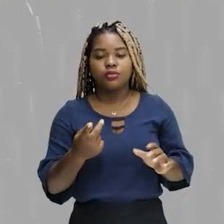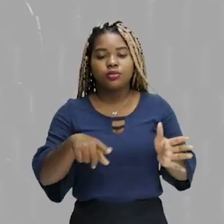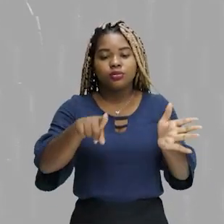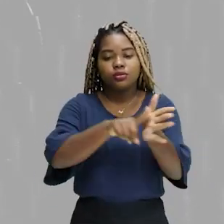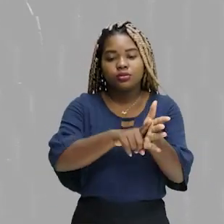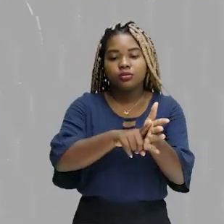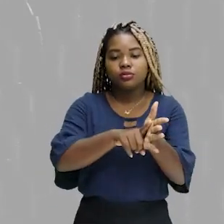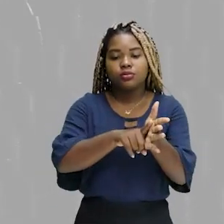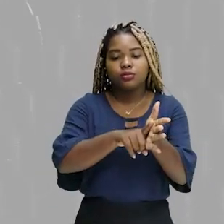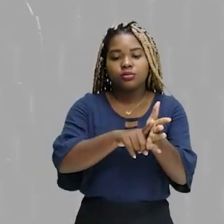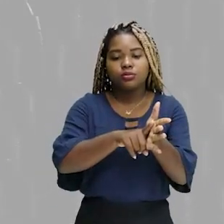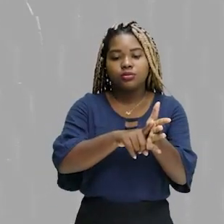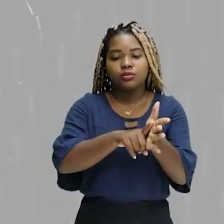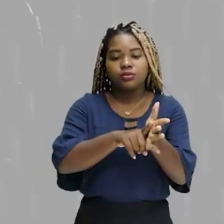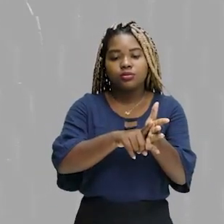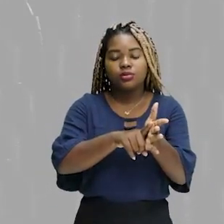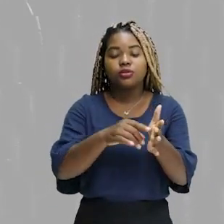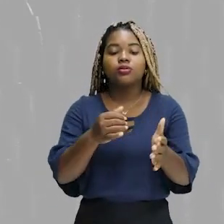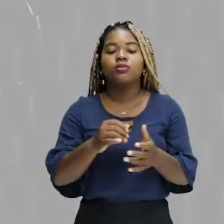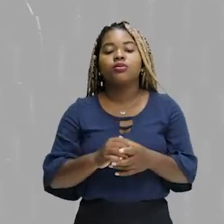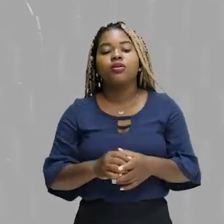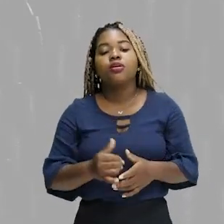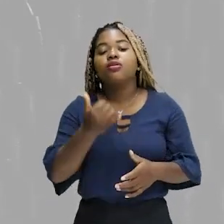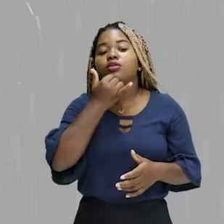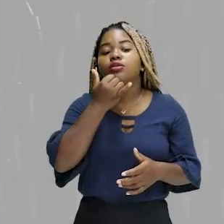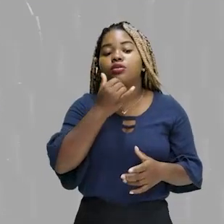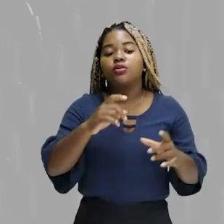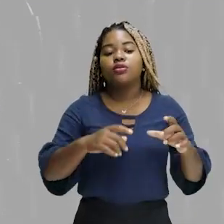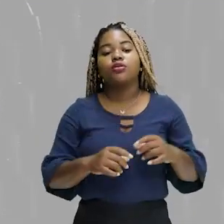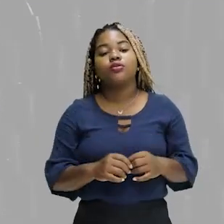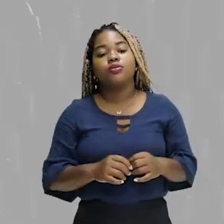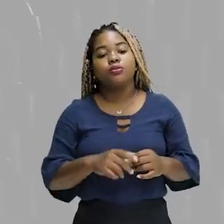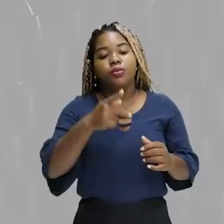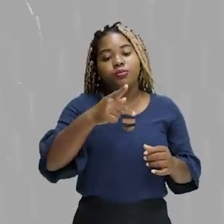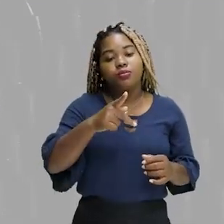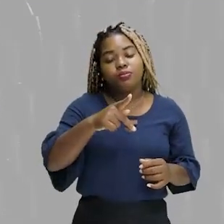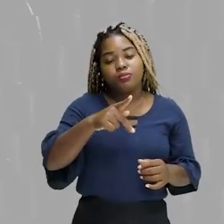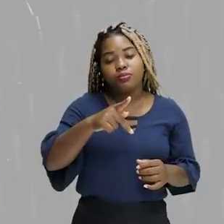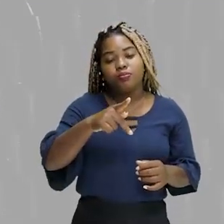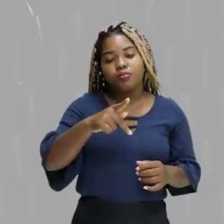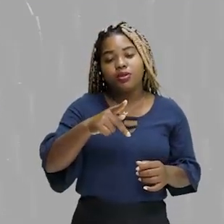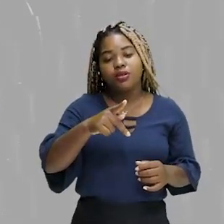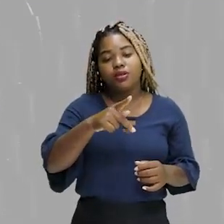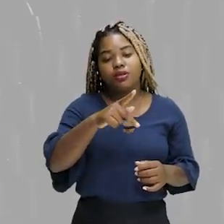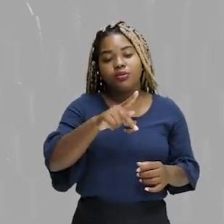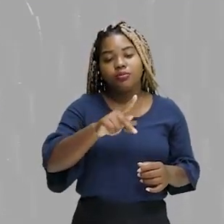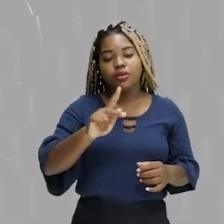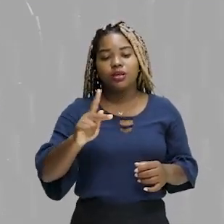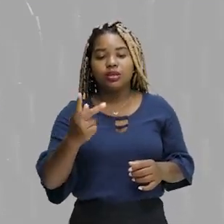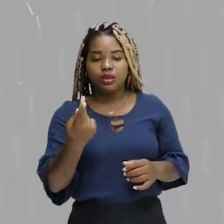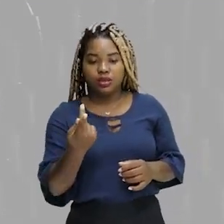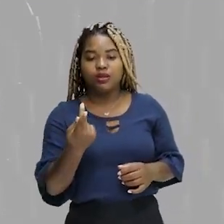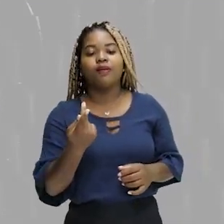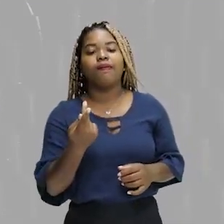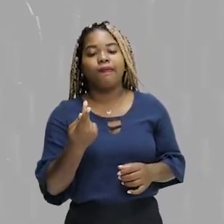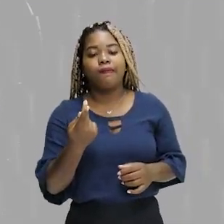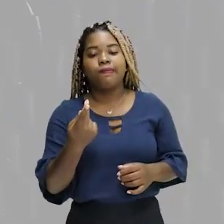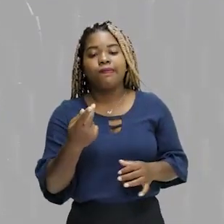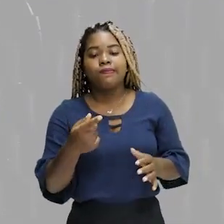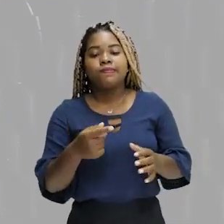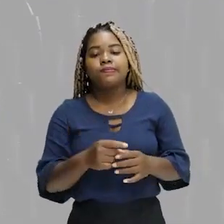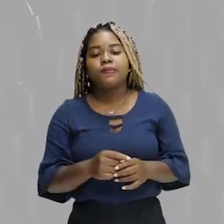dos reagentes. Né? Se está havendo uma perda de energia,